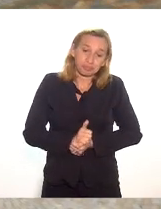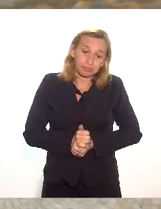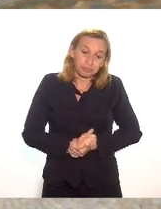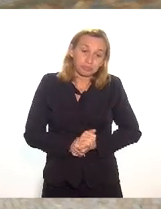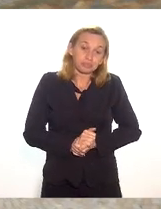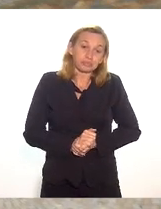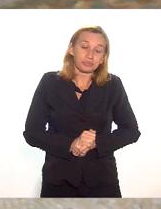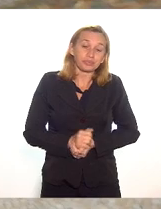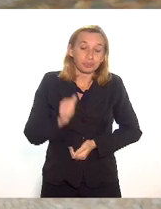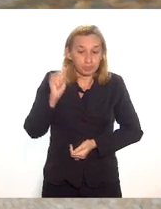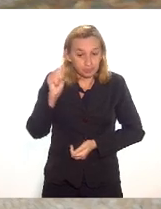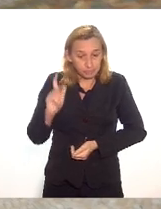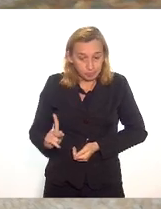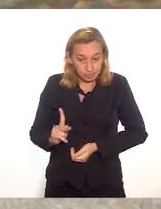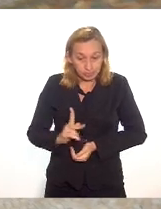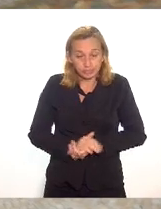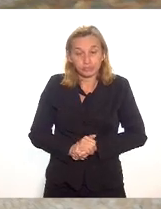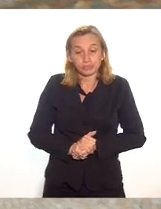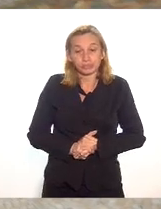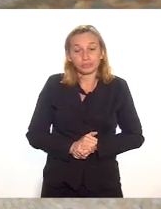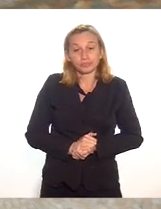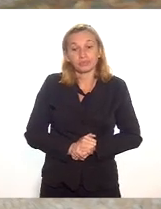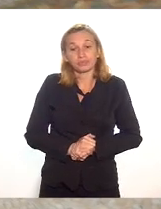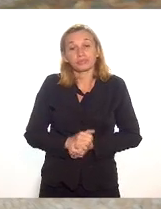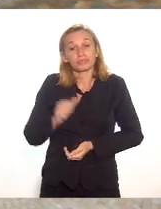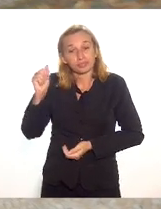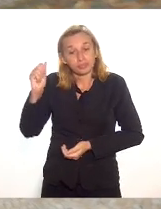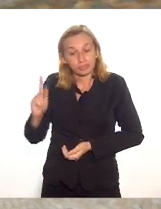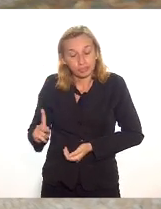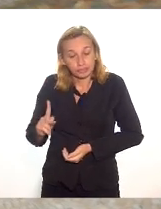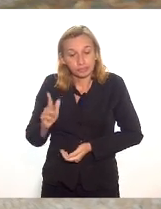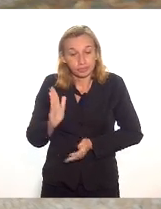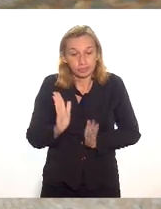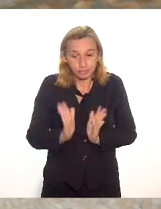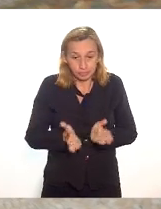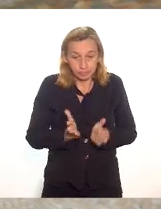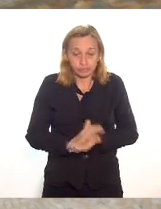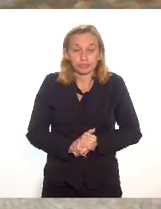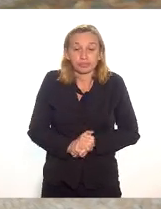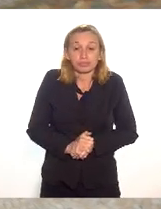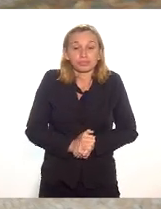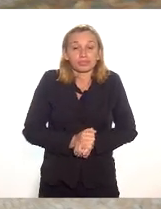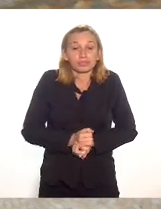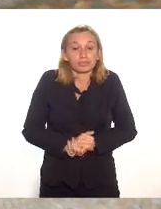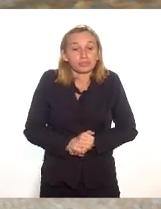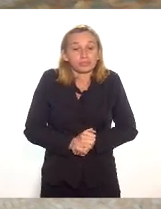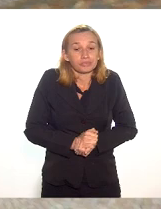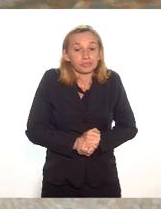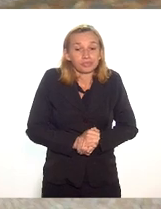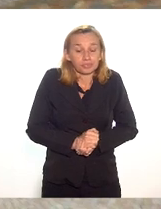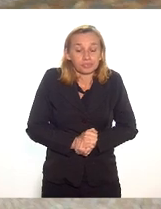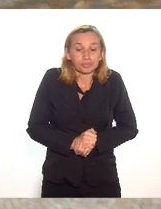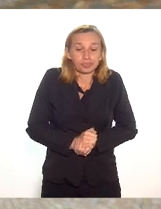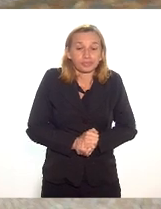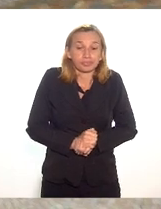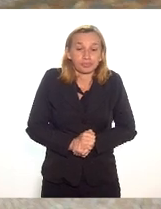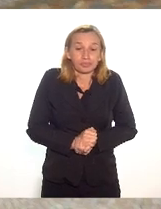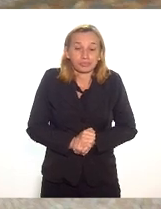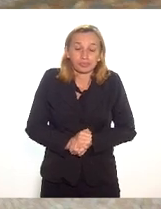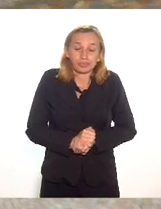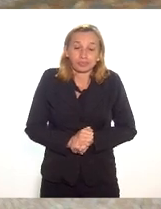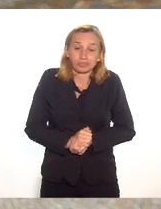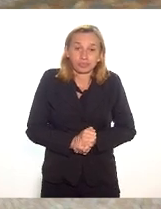Os aposentados que se aposentaram com um